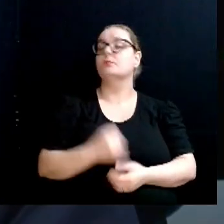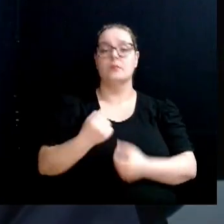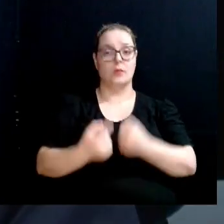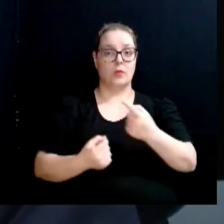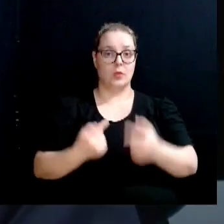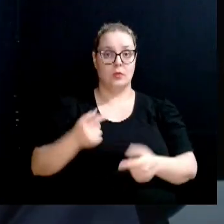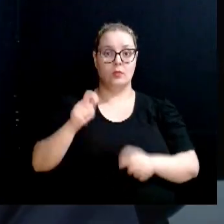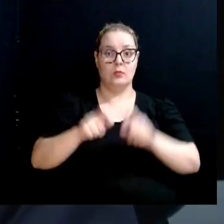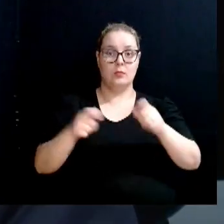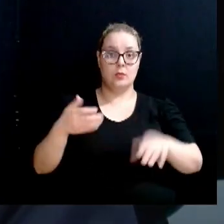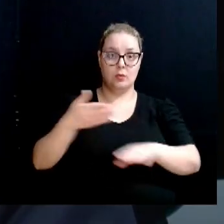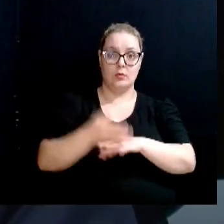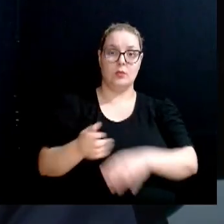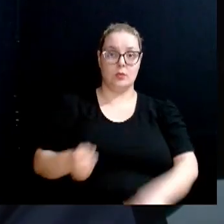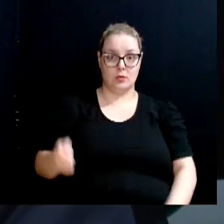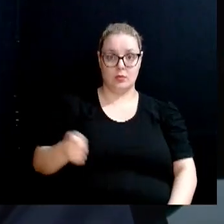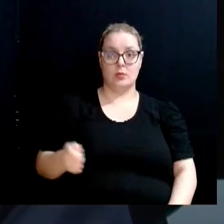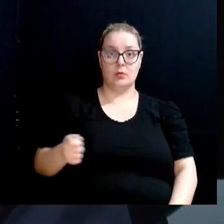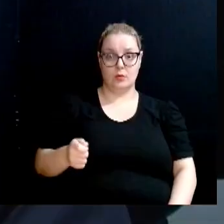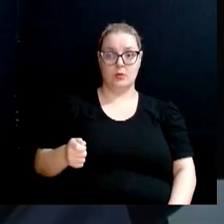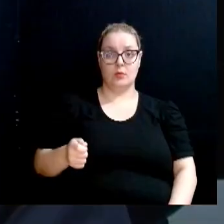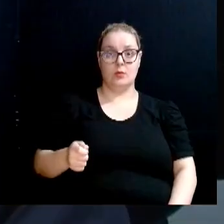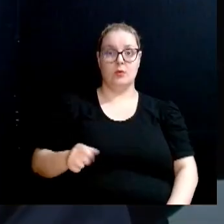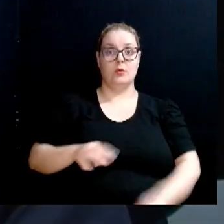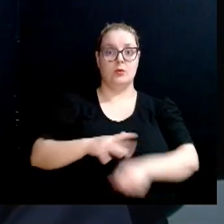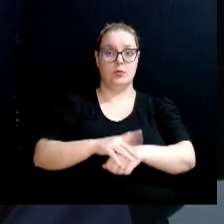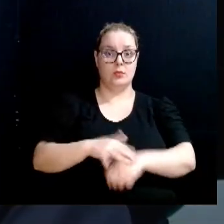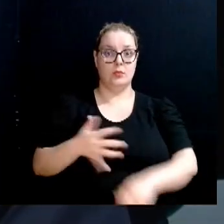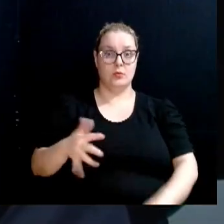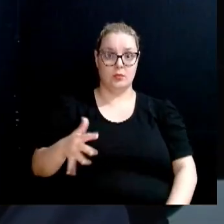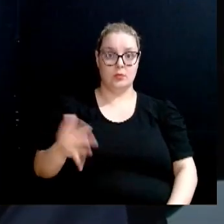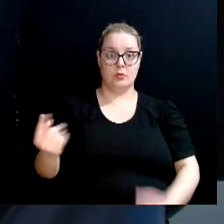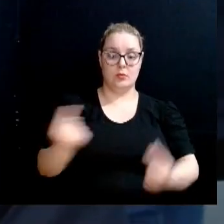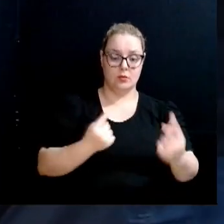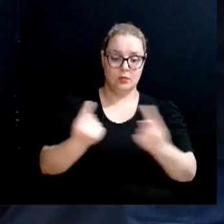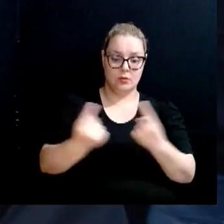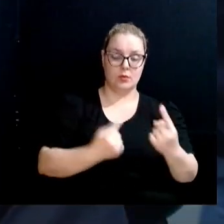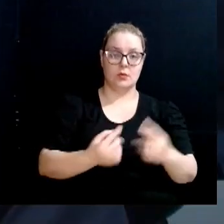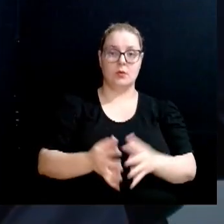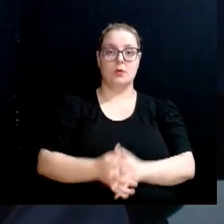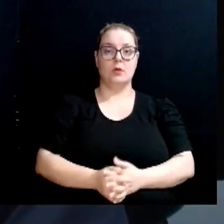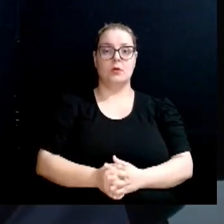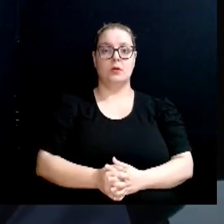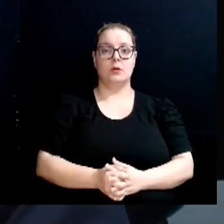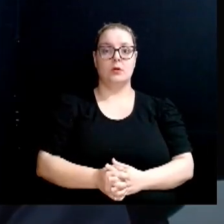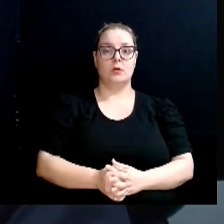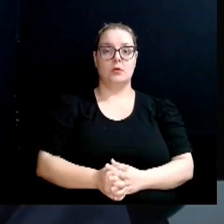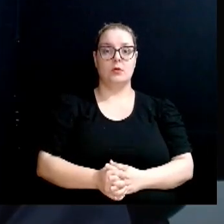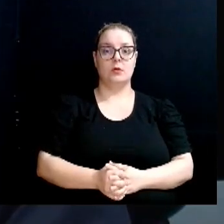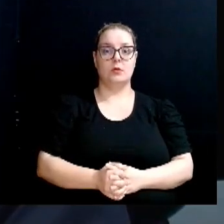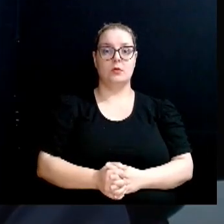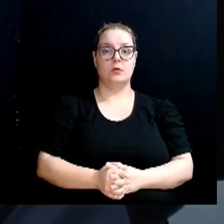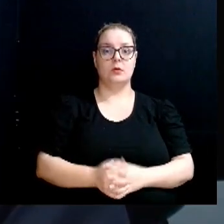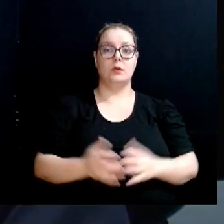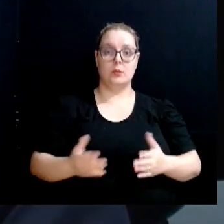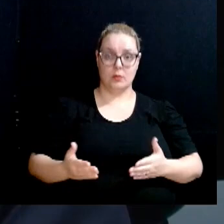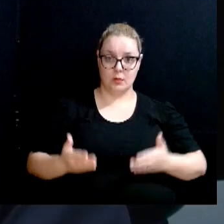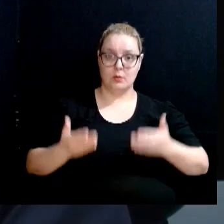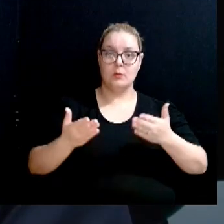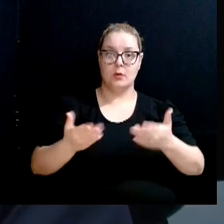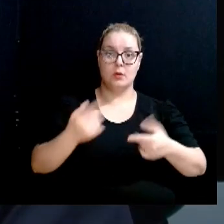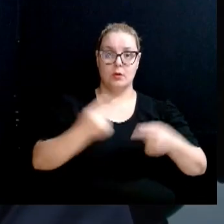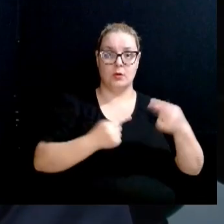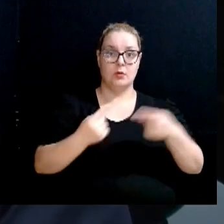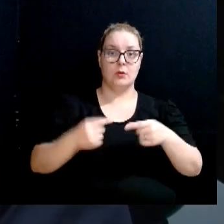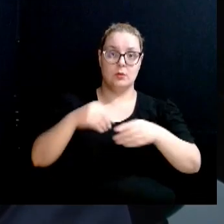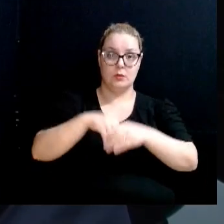Associação das Doenças de Parkinson nos procurou para trazer esse debate para a Câmara, para que